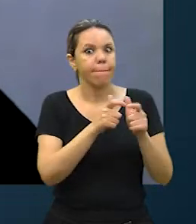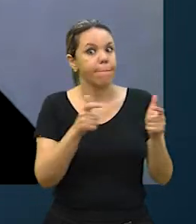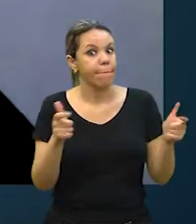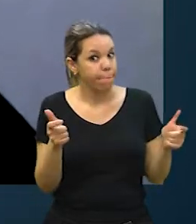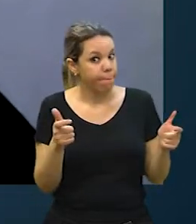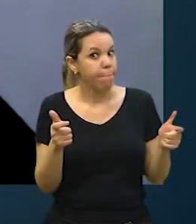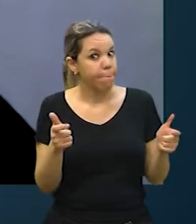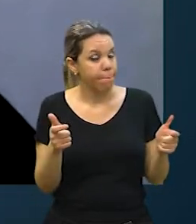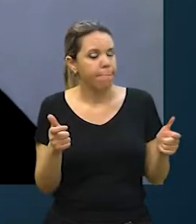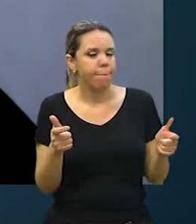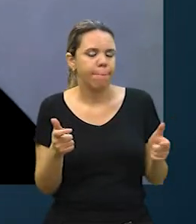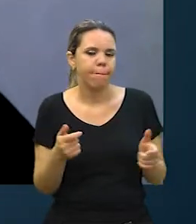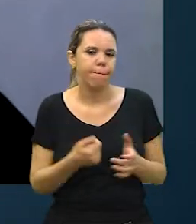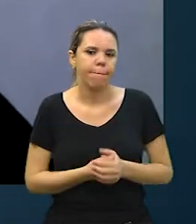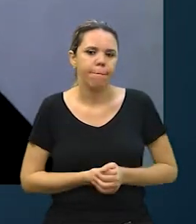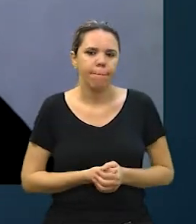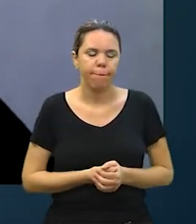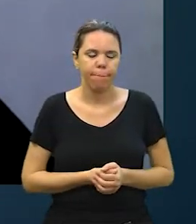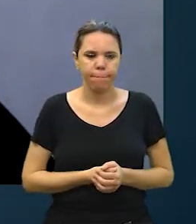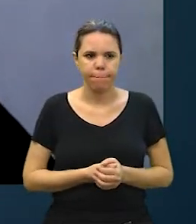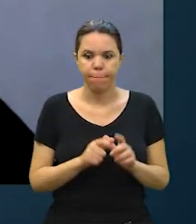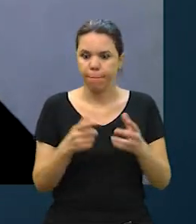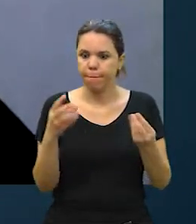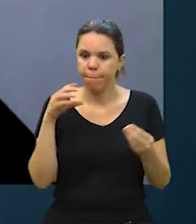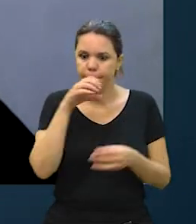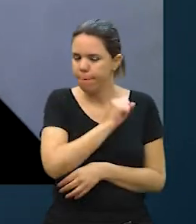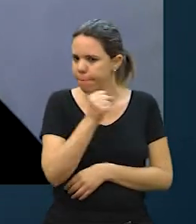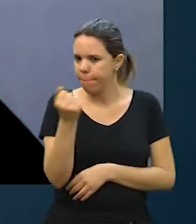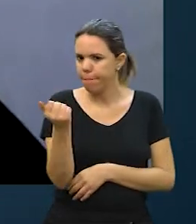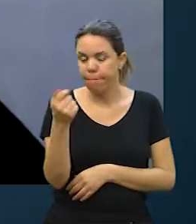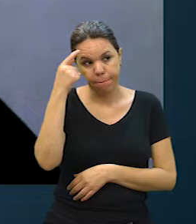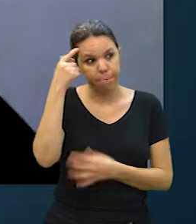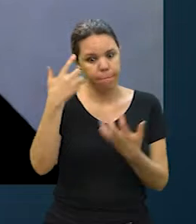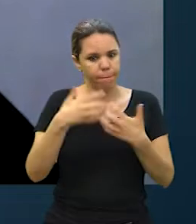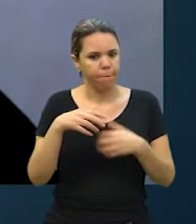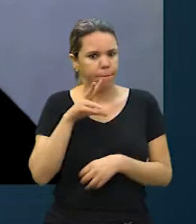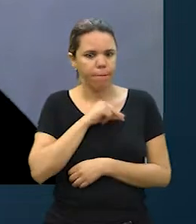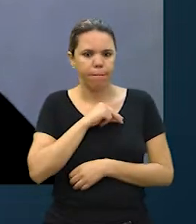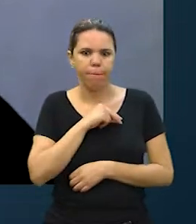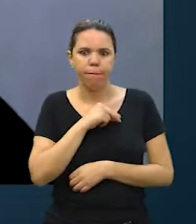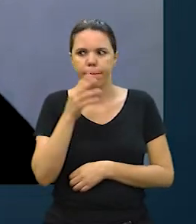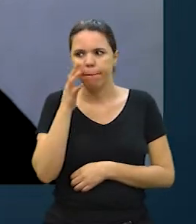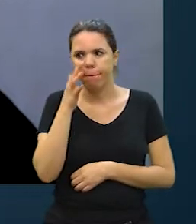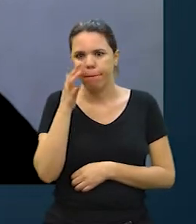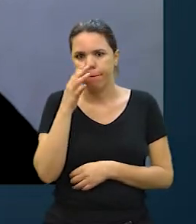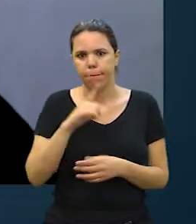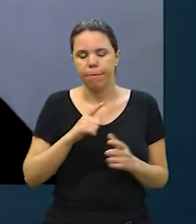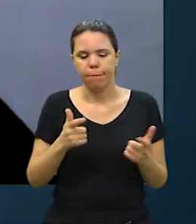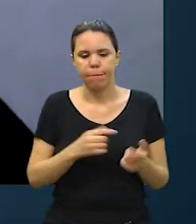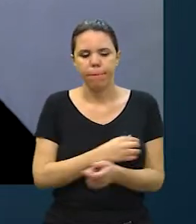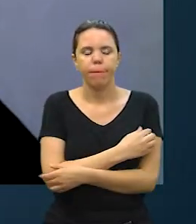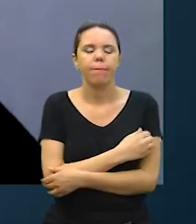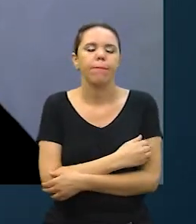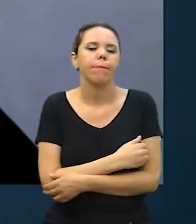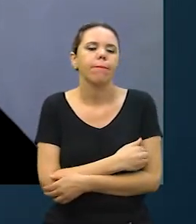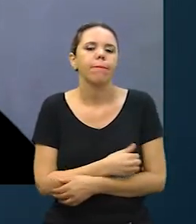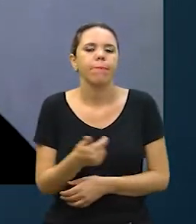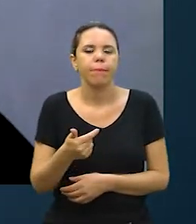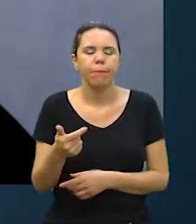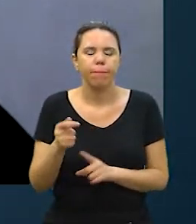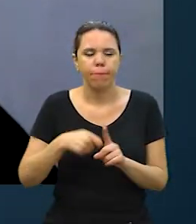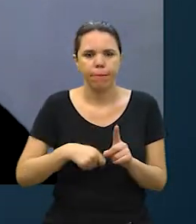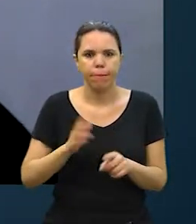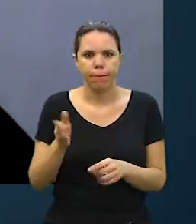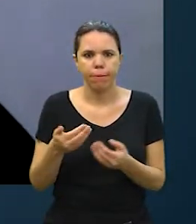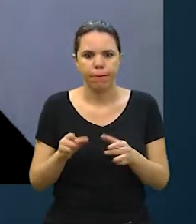cresceu, né? A gente cresceu muito mais rápido do que a gente pensou. Teve esse crescimento no segundo mês, a